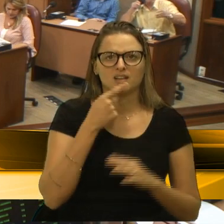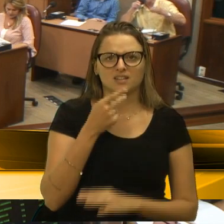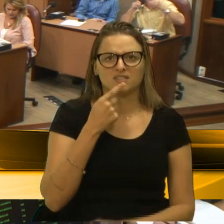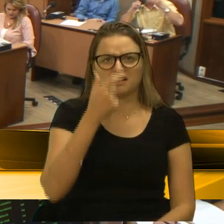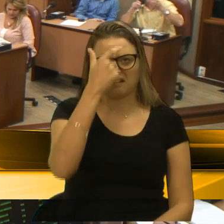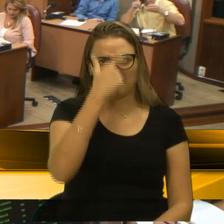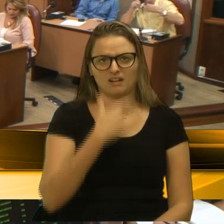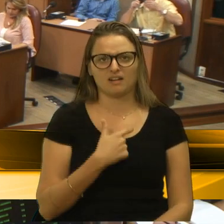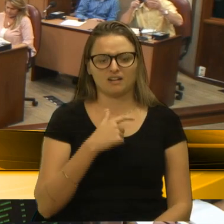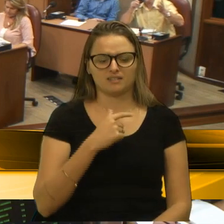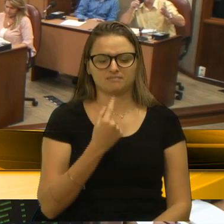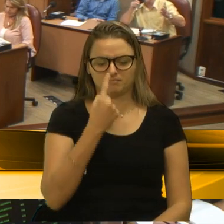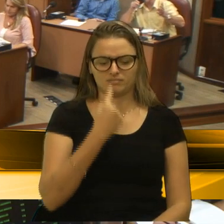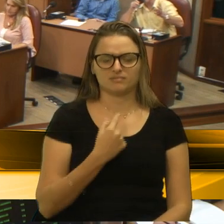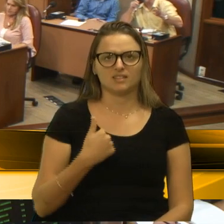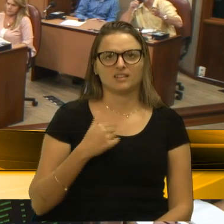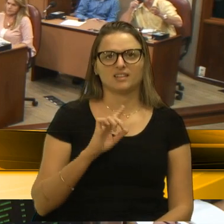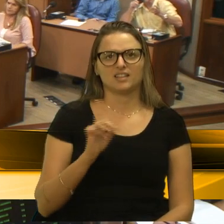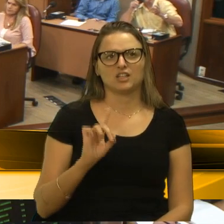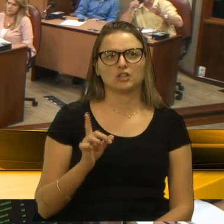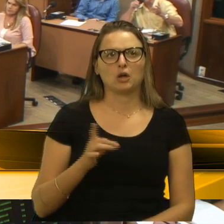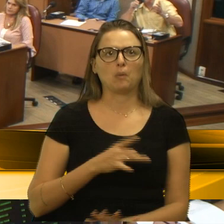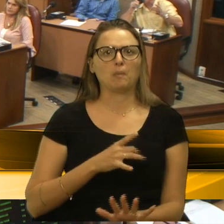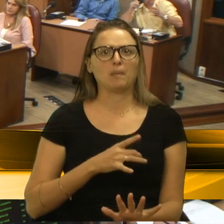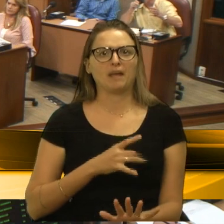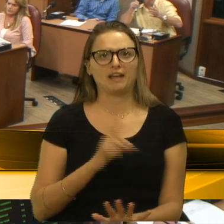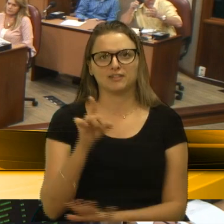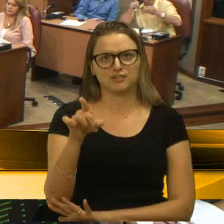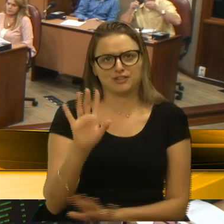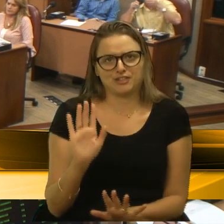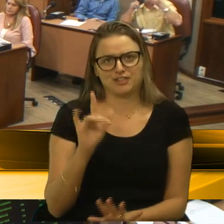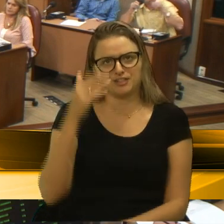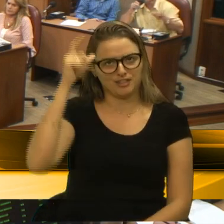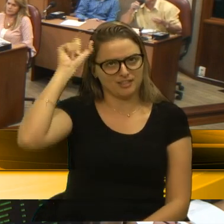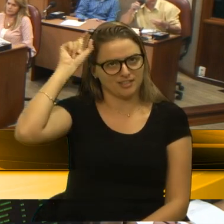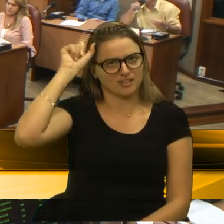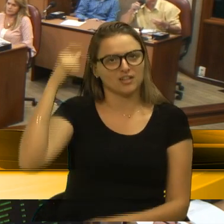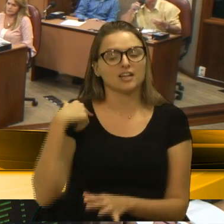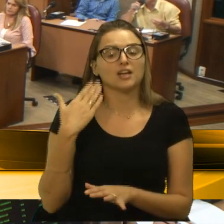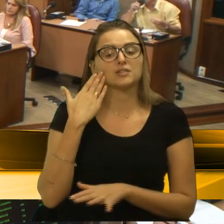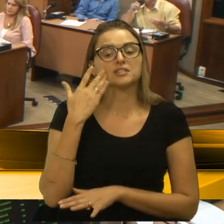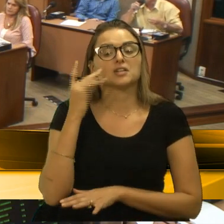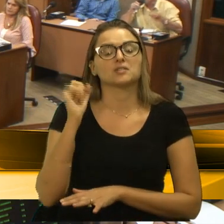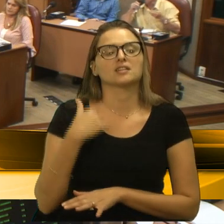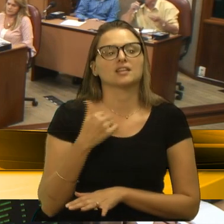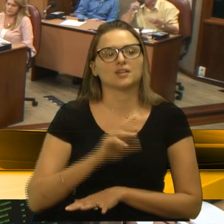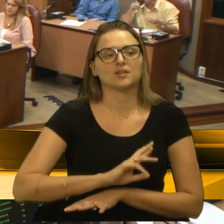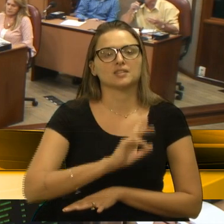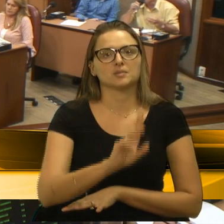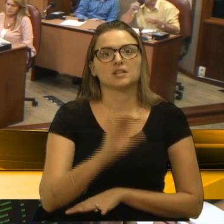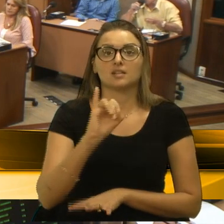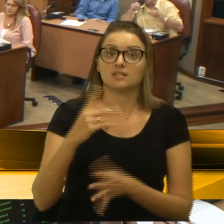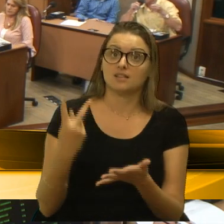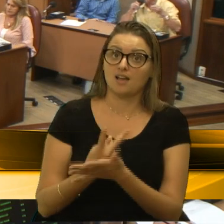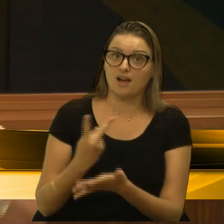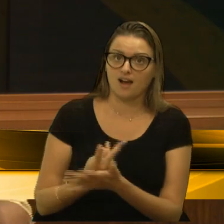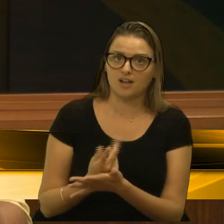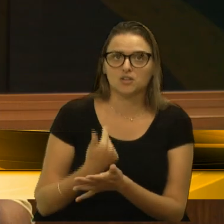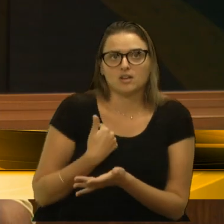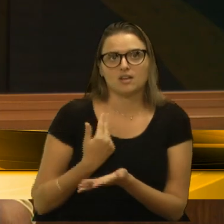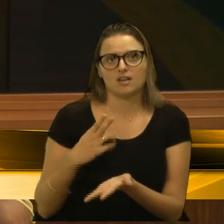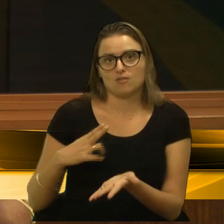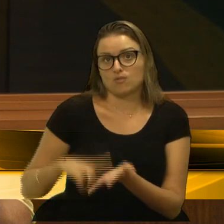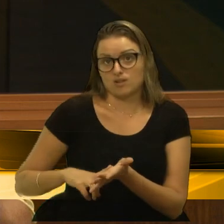caráter, para isso, aquilo, eu não sou guri para ter medo. Eu sei da minha responsabilidade e sei do que eu vou ter que responder aí fora. Se der errado, eu vou ter que